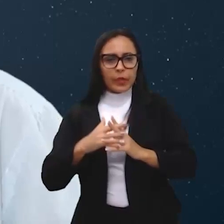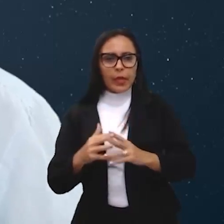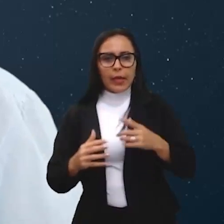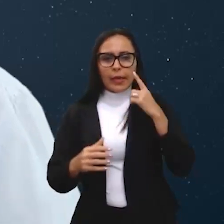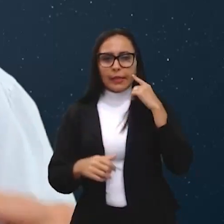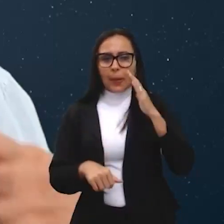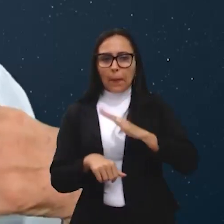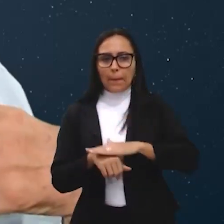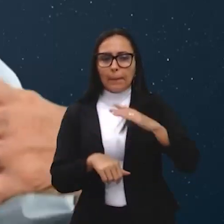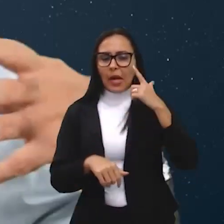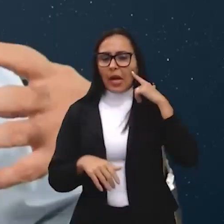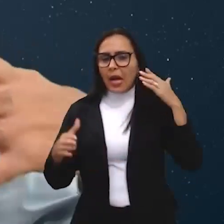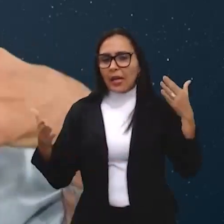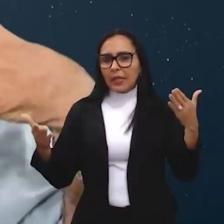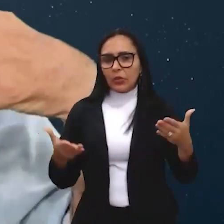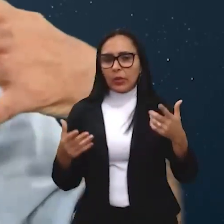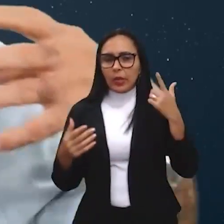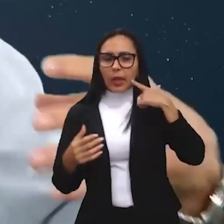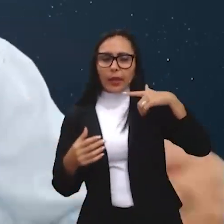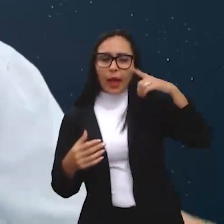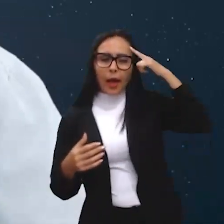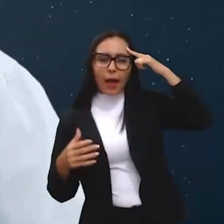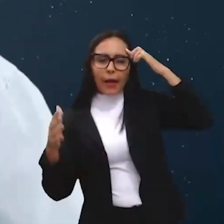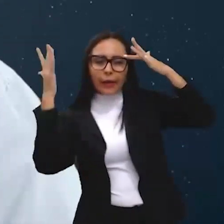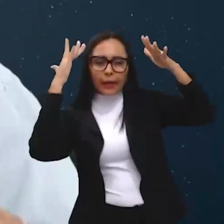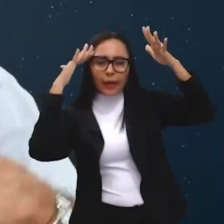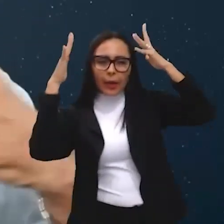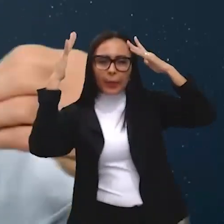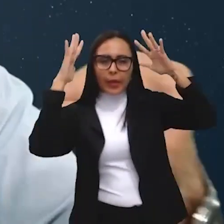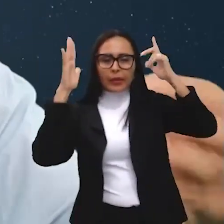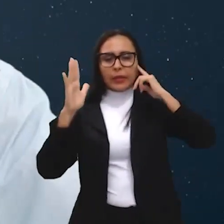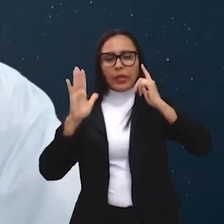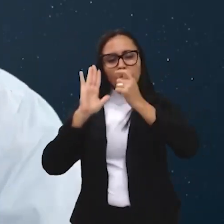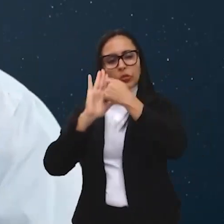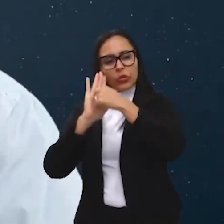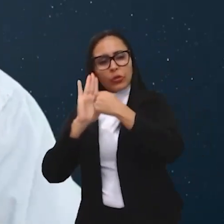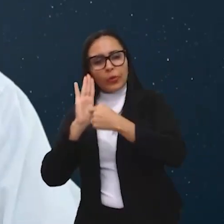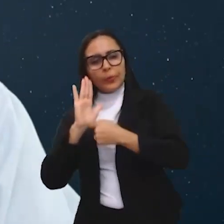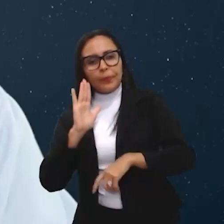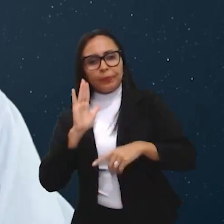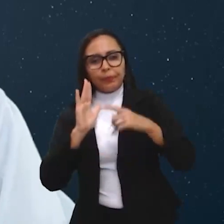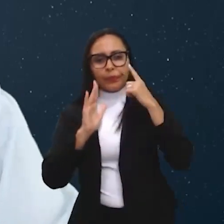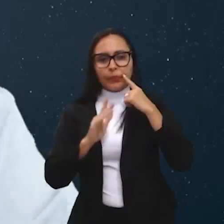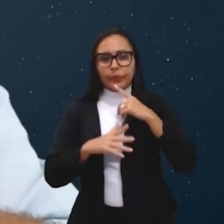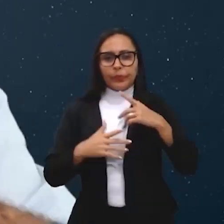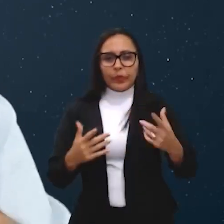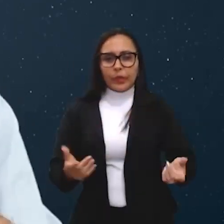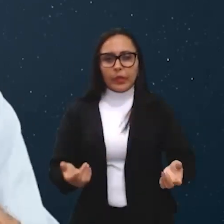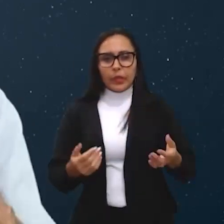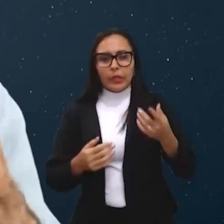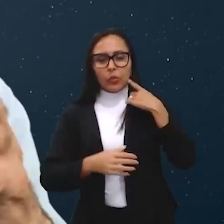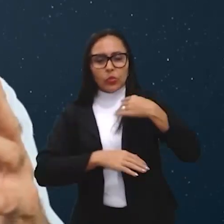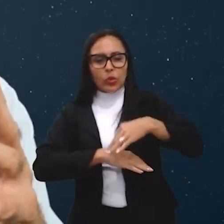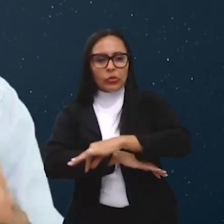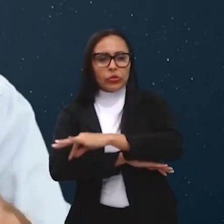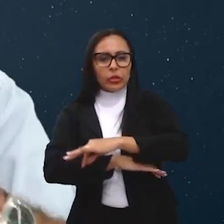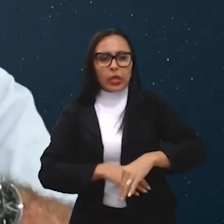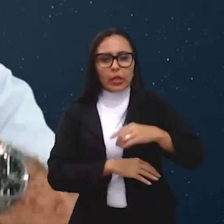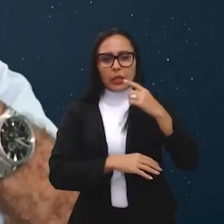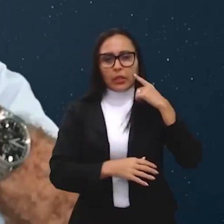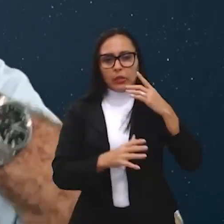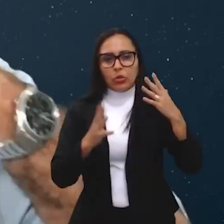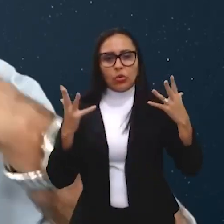mais recente na cabeça desses escritores, dos pintores, dos escultores, dos arquitetos, enfim, todos